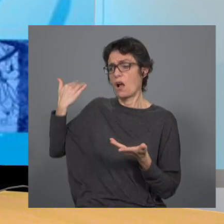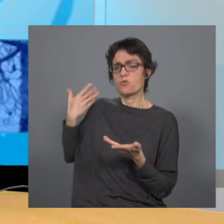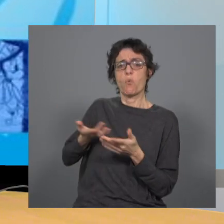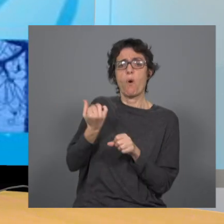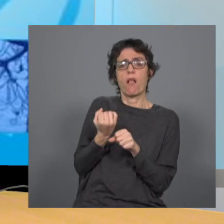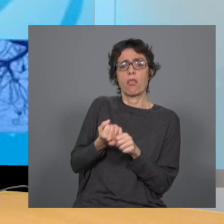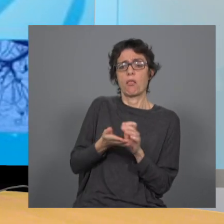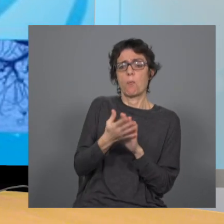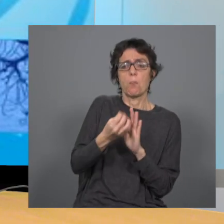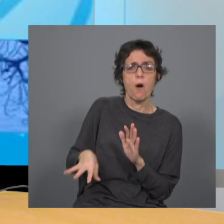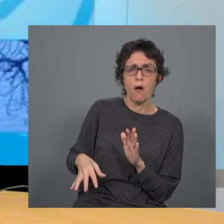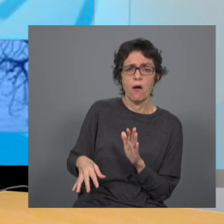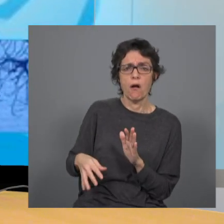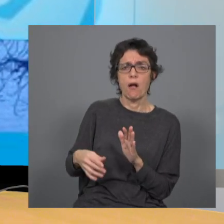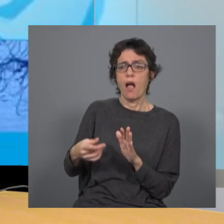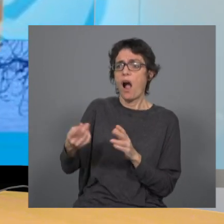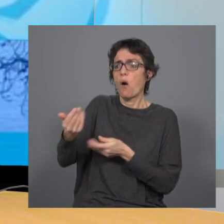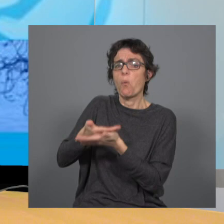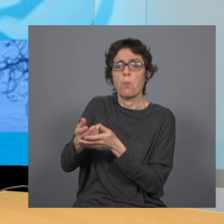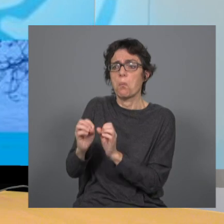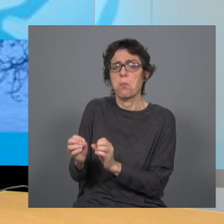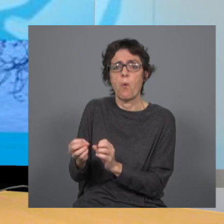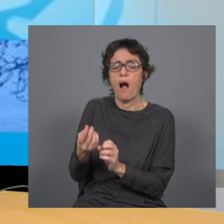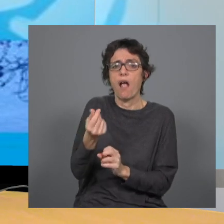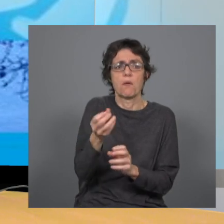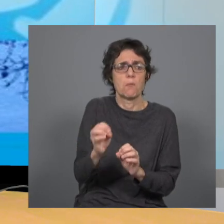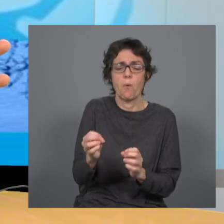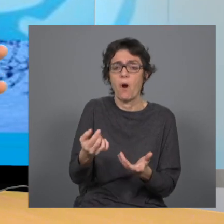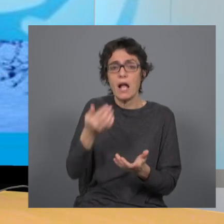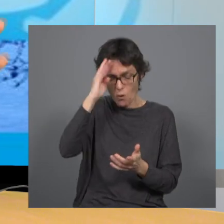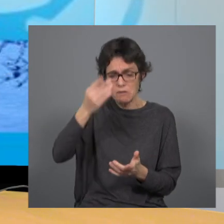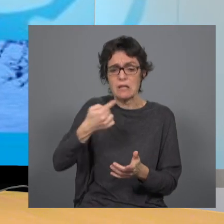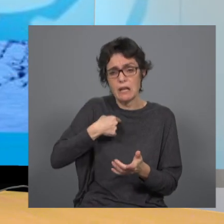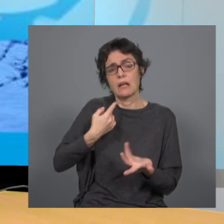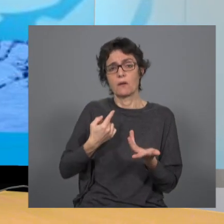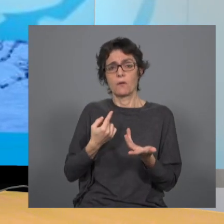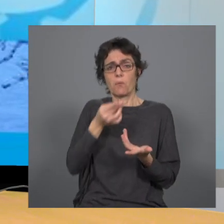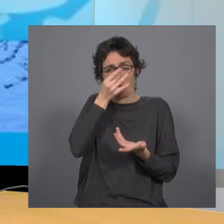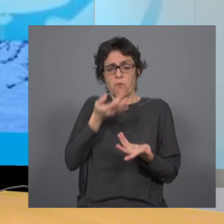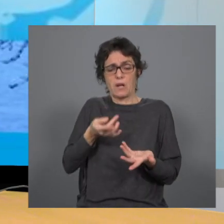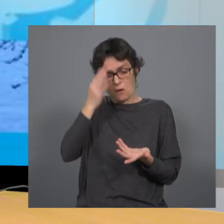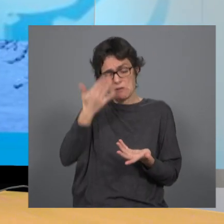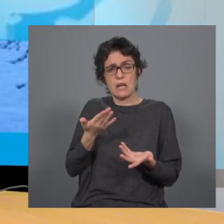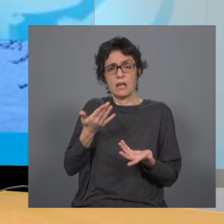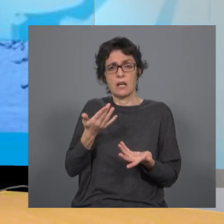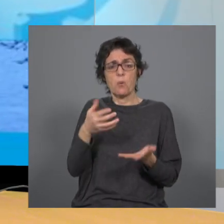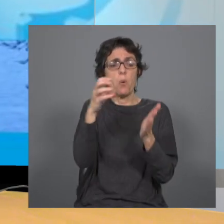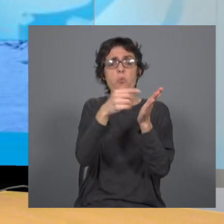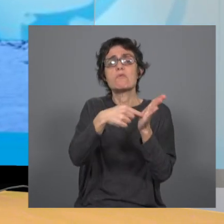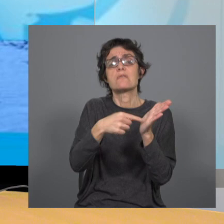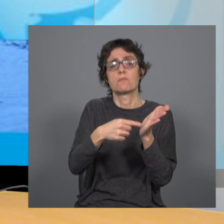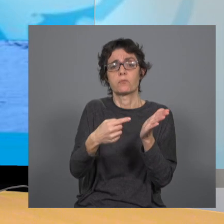já gastei todas as minhas economias, sei como ninguém, trato a fragilidade por tu atualmente.